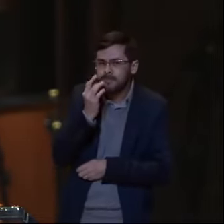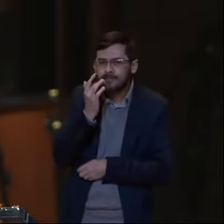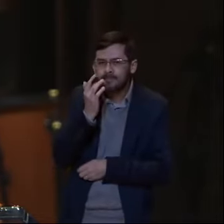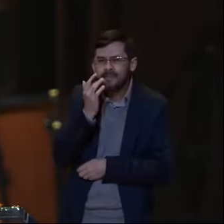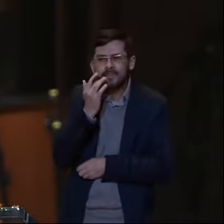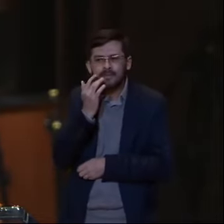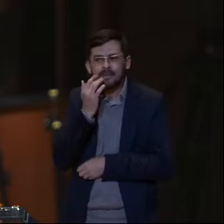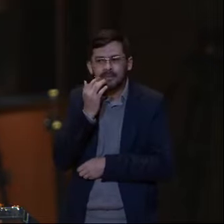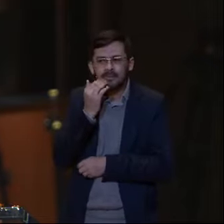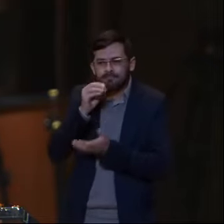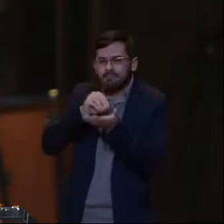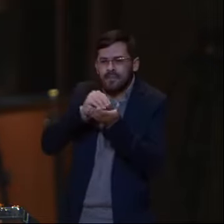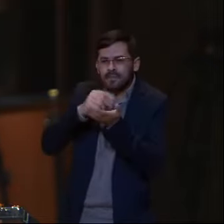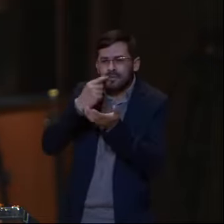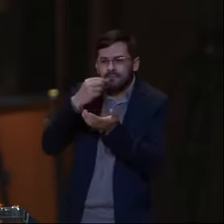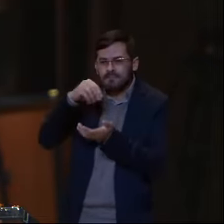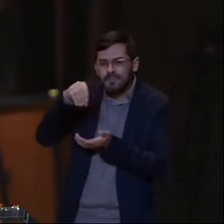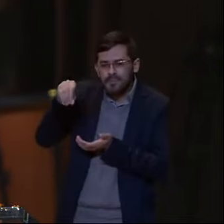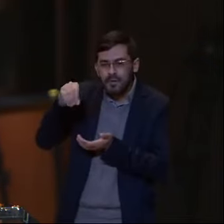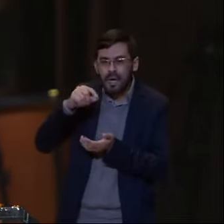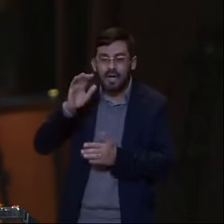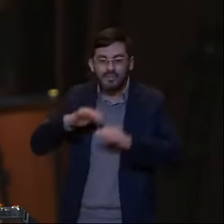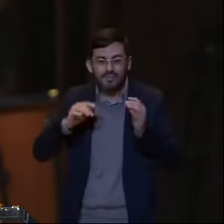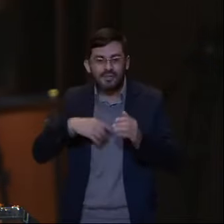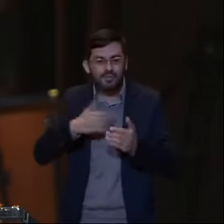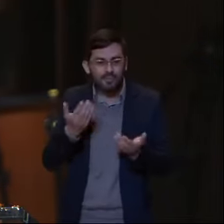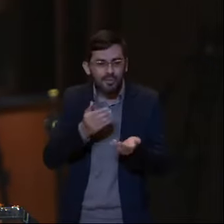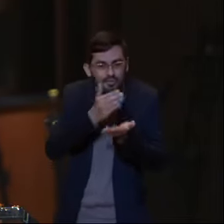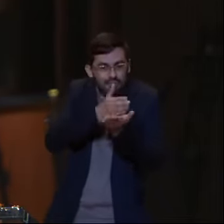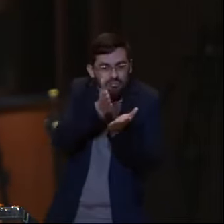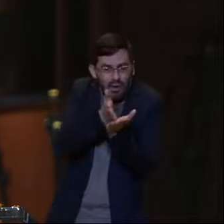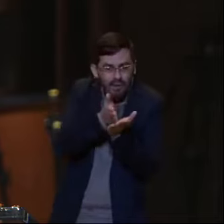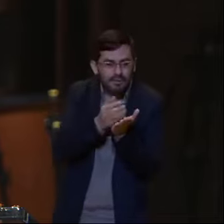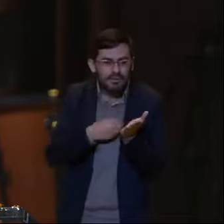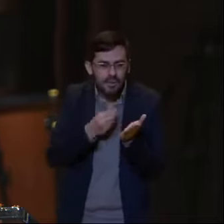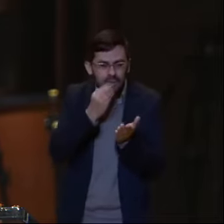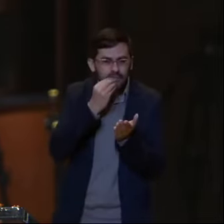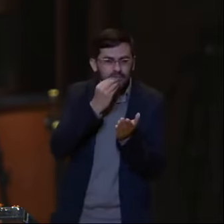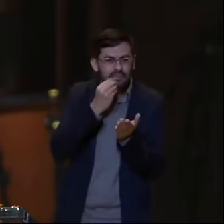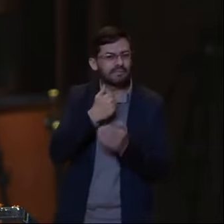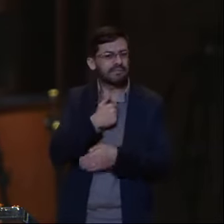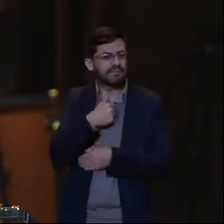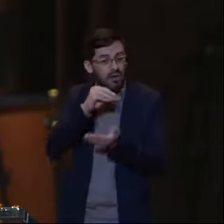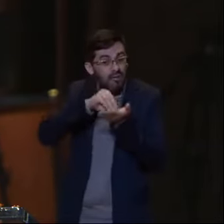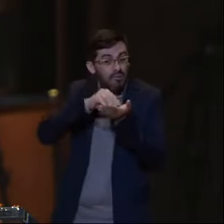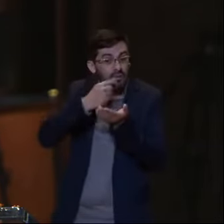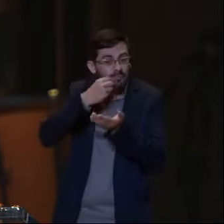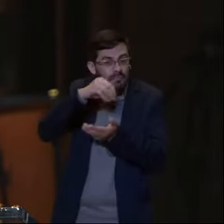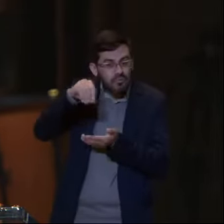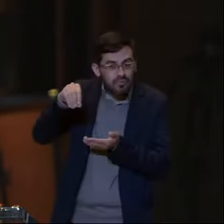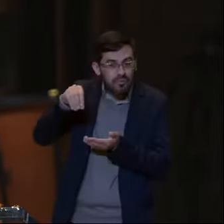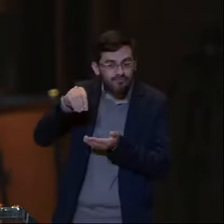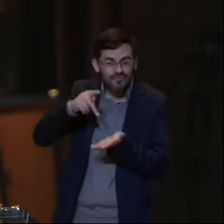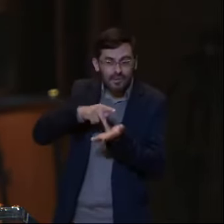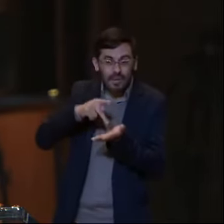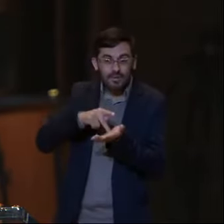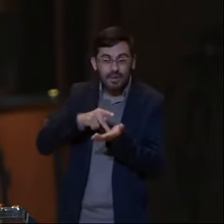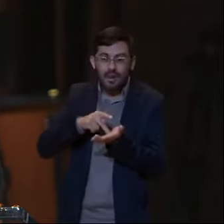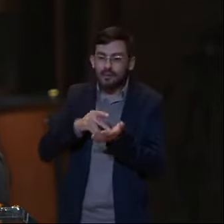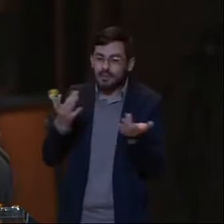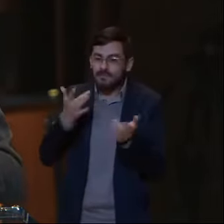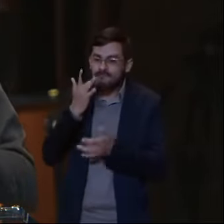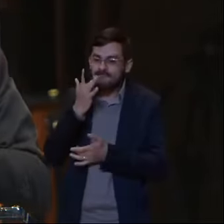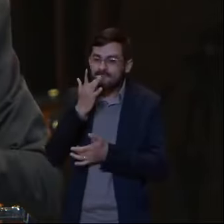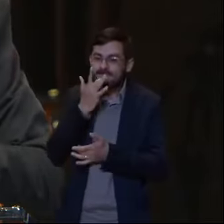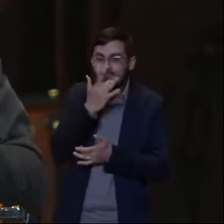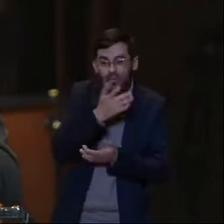não é verdade? A gente já sabe se a gente põe uma batatinha na boca se ela está com ou sem sal. O sal, ele marca,